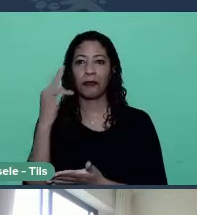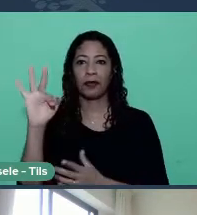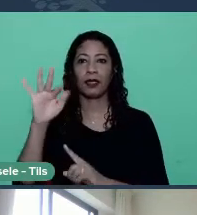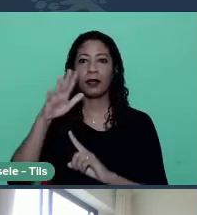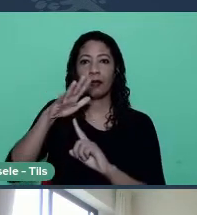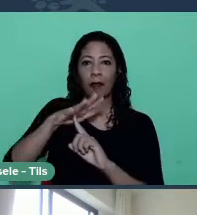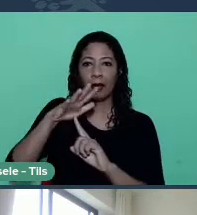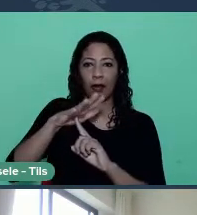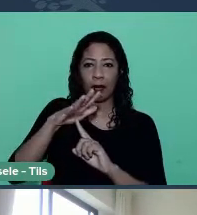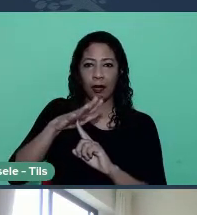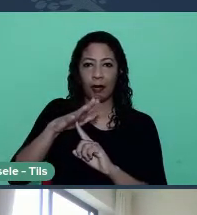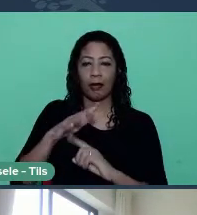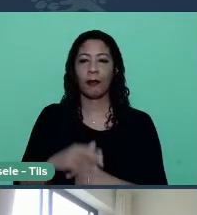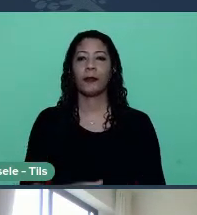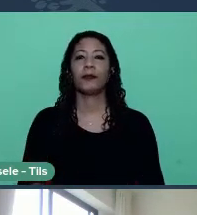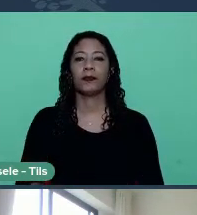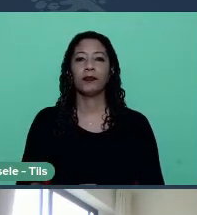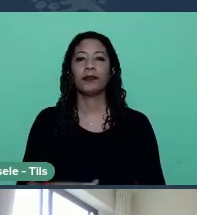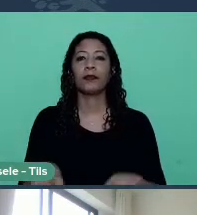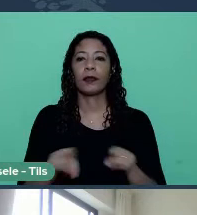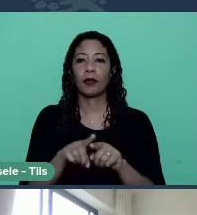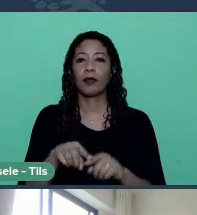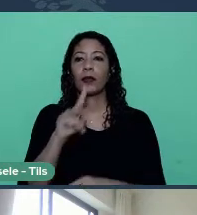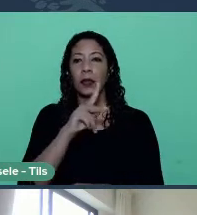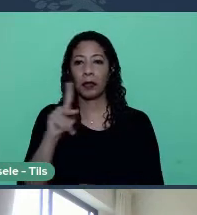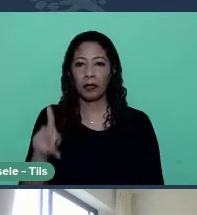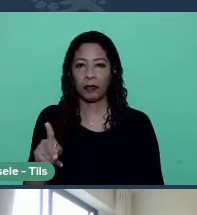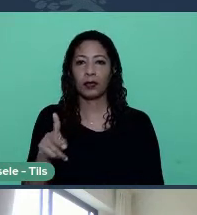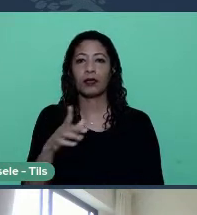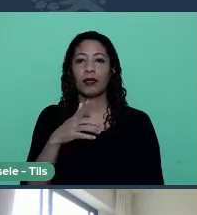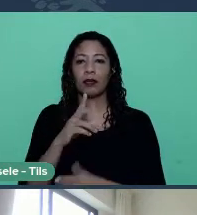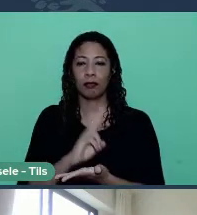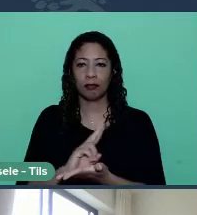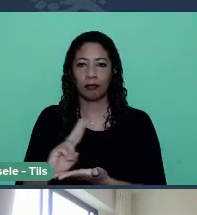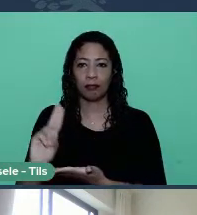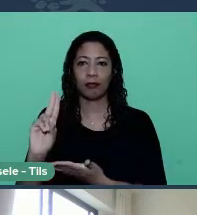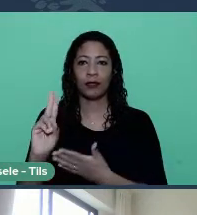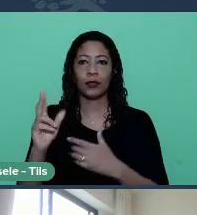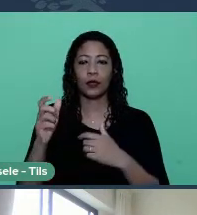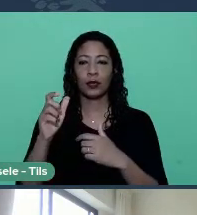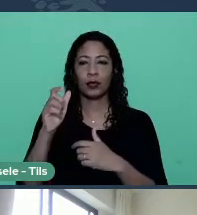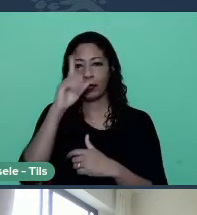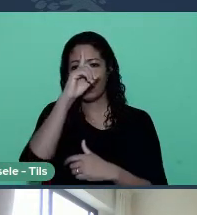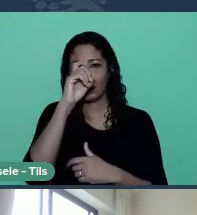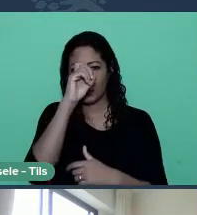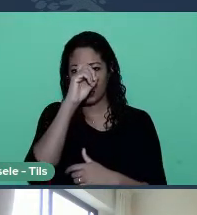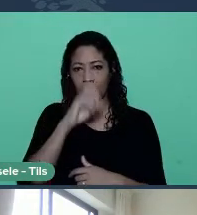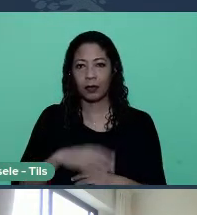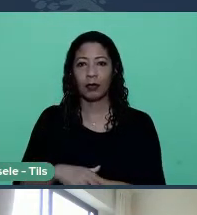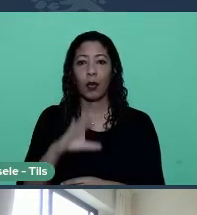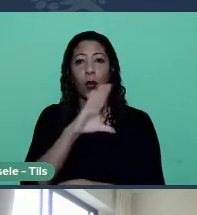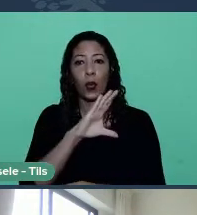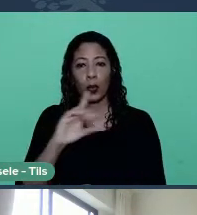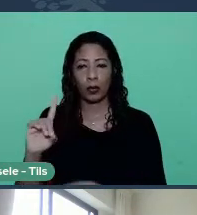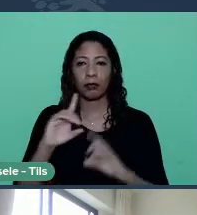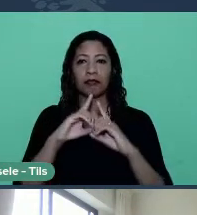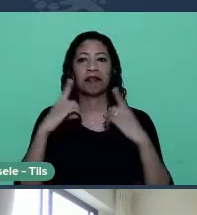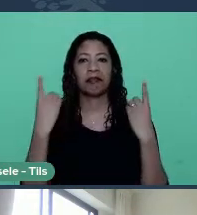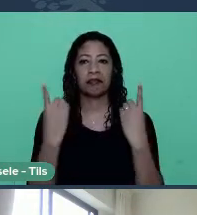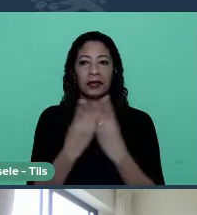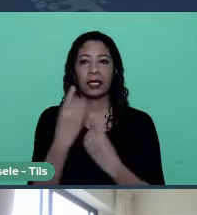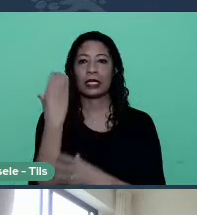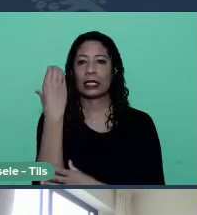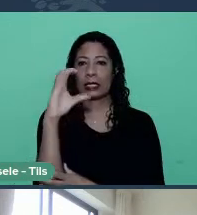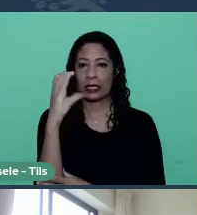de Clínicas, também da Universidade Federal do Paraná, coordenador do Departamento Científico de Provas Diagnósticas da Associação Brasileira